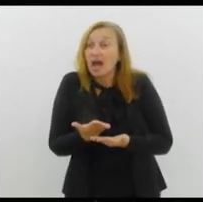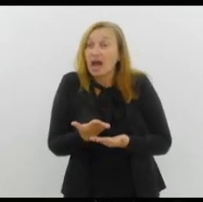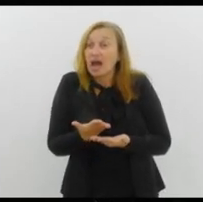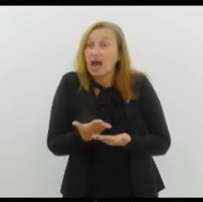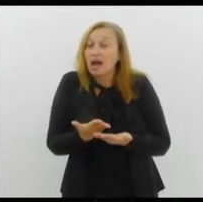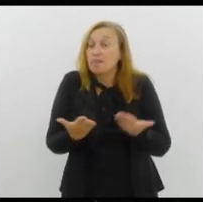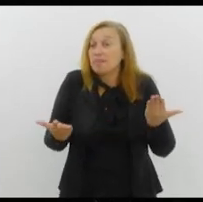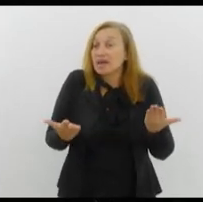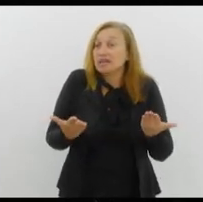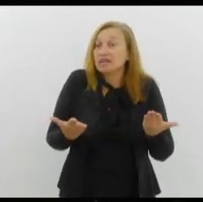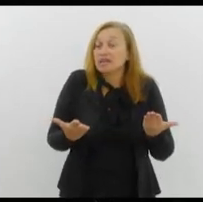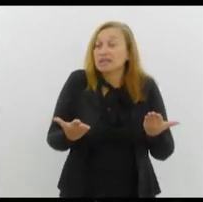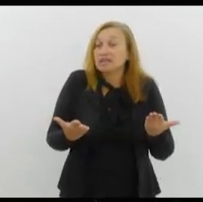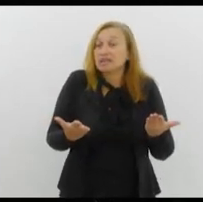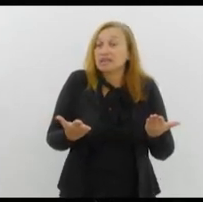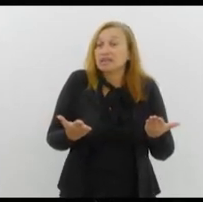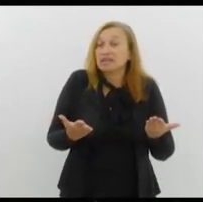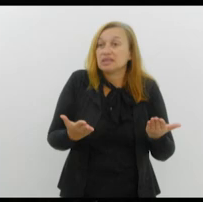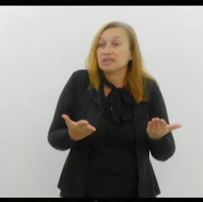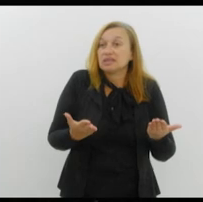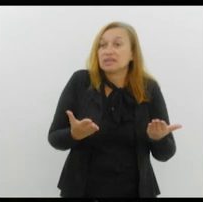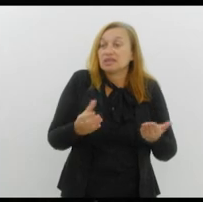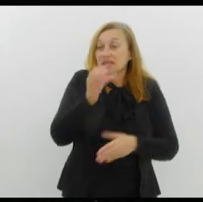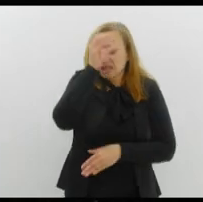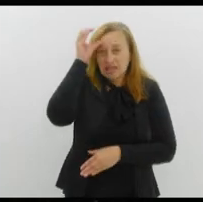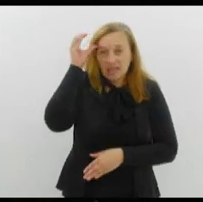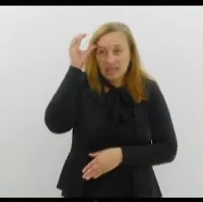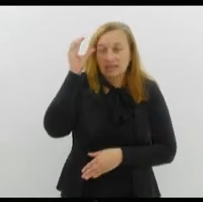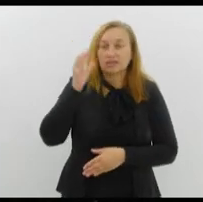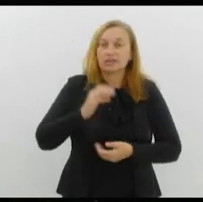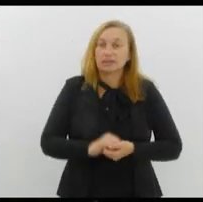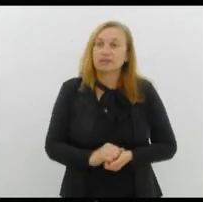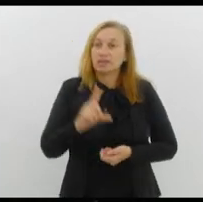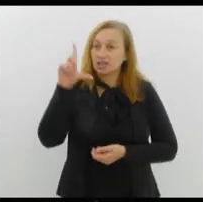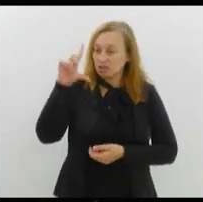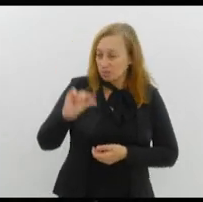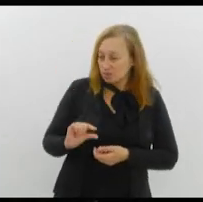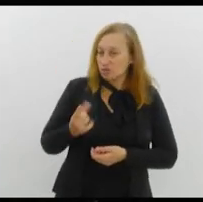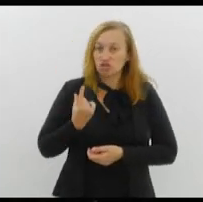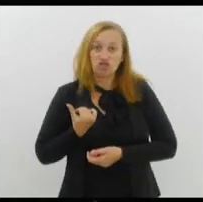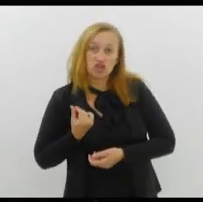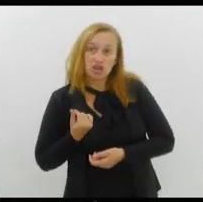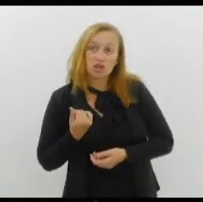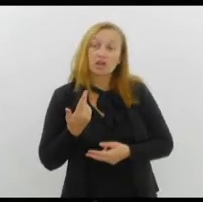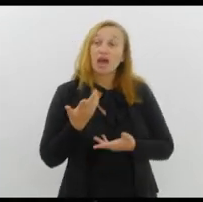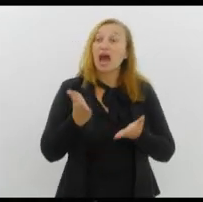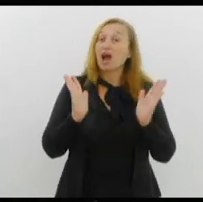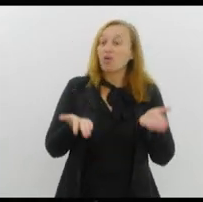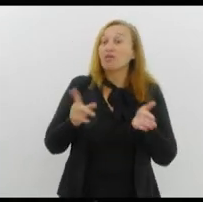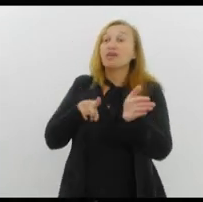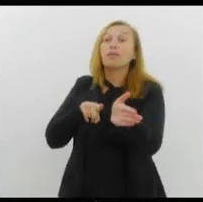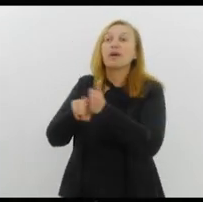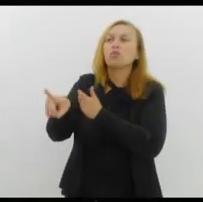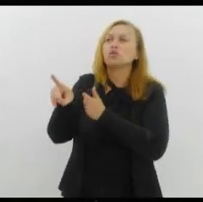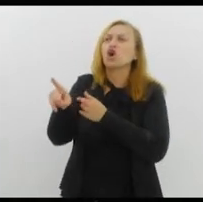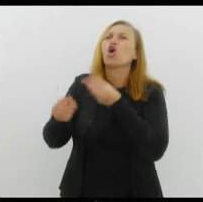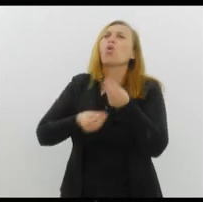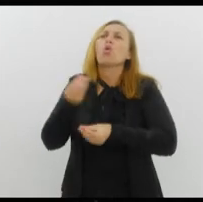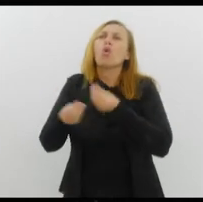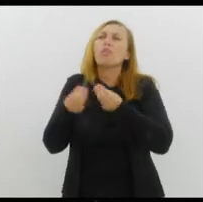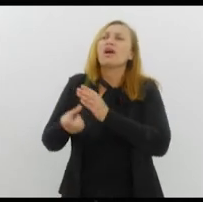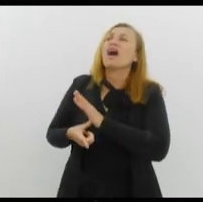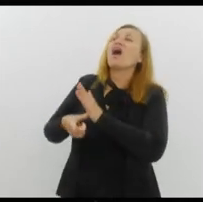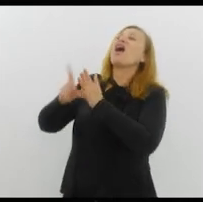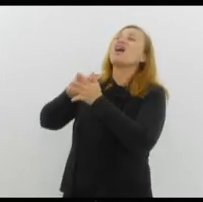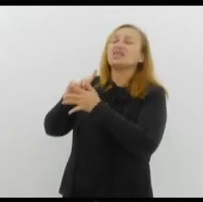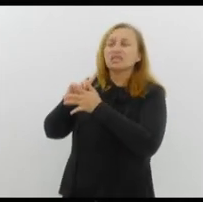da Covid-19, ocasionando a redução do fluxo de caixa. Porém, fica a pergunta: como era o serviço antes